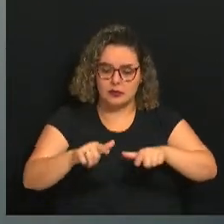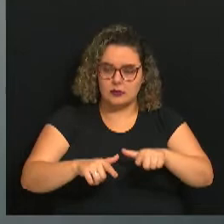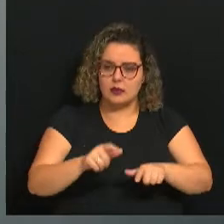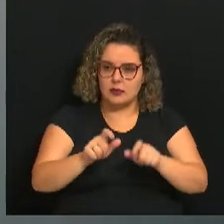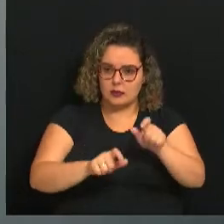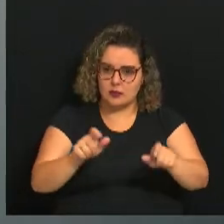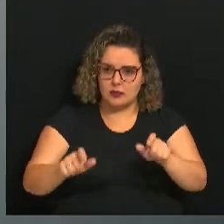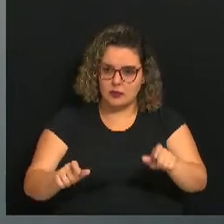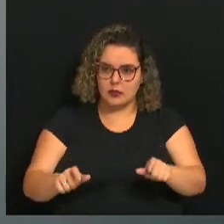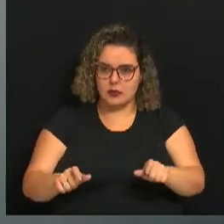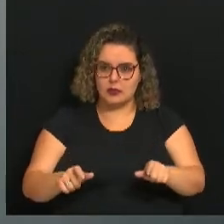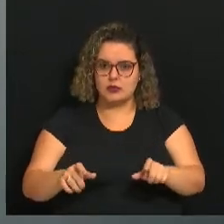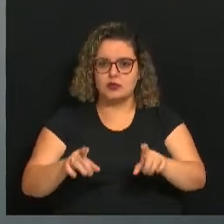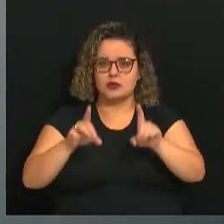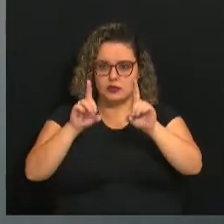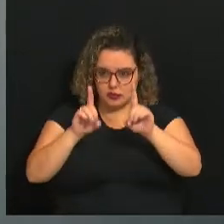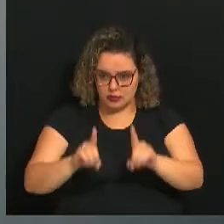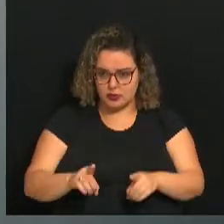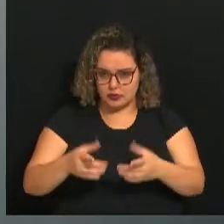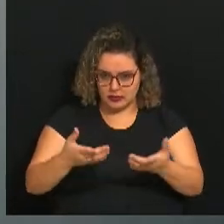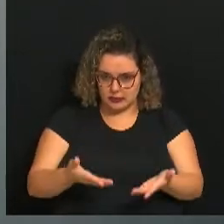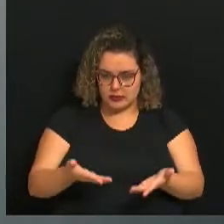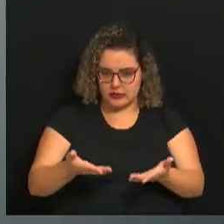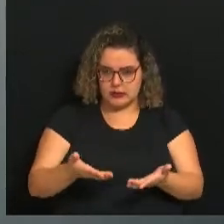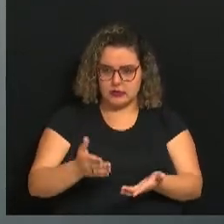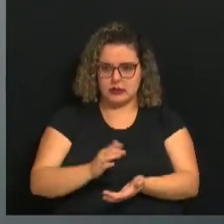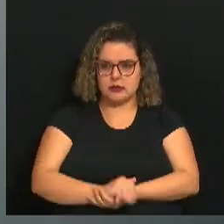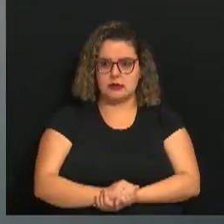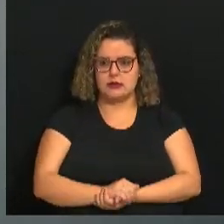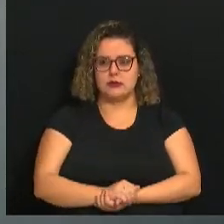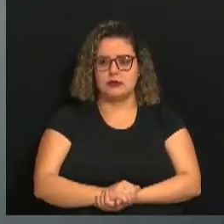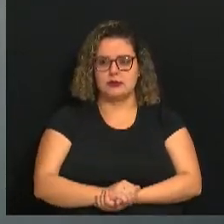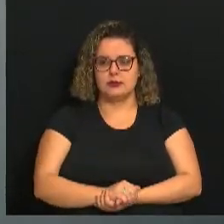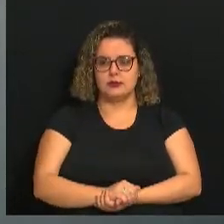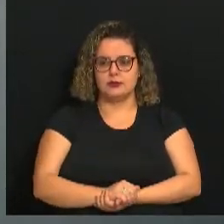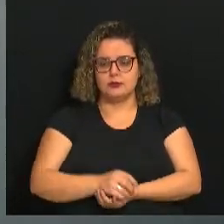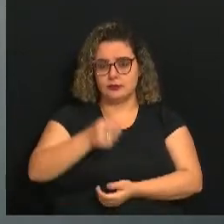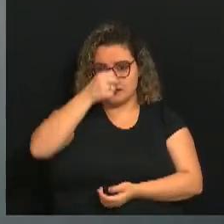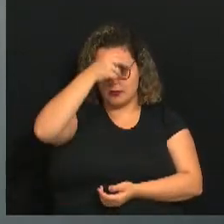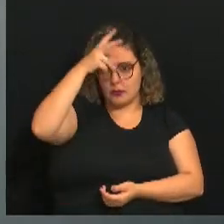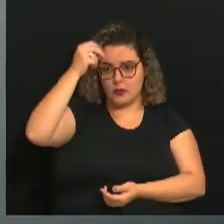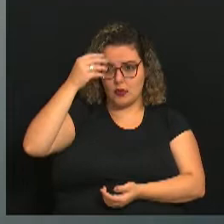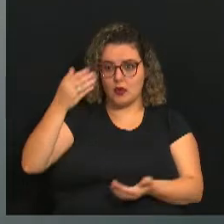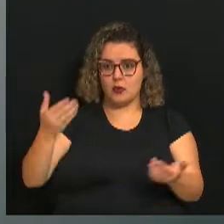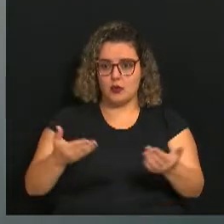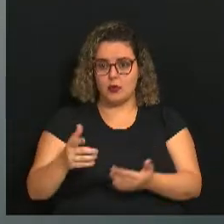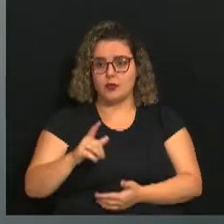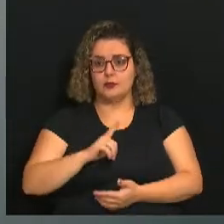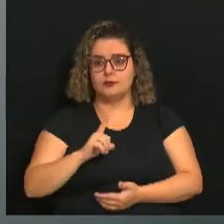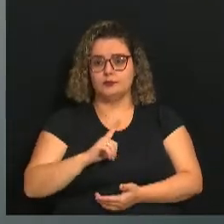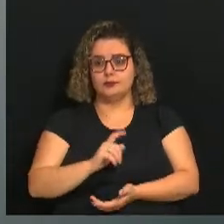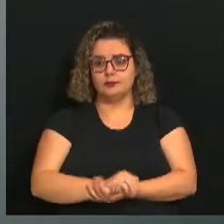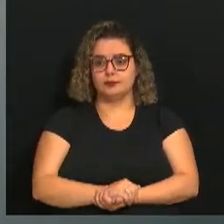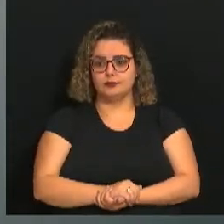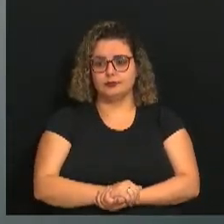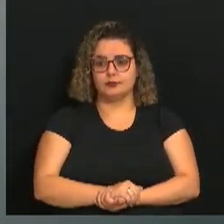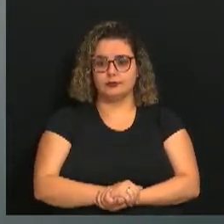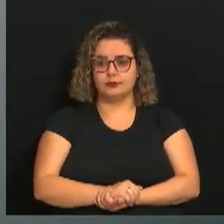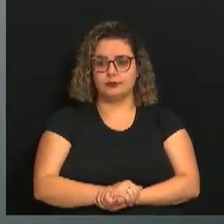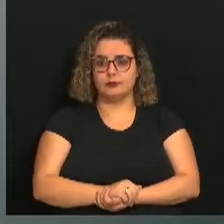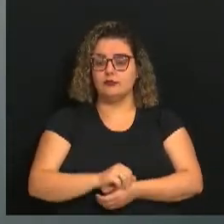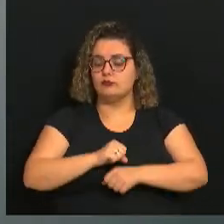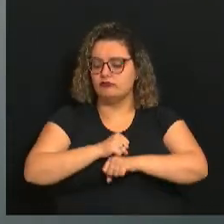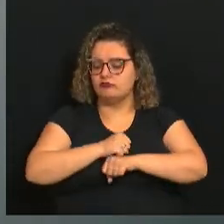especial, e foi tomando uma dimensão muito grande. Nós podemos dizer que a Prefeitura hoje ela tem assim, uma amplitude